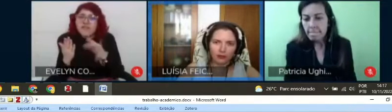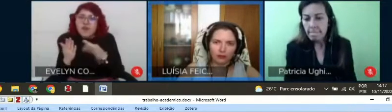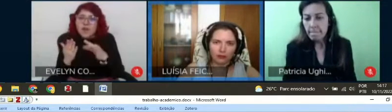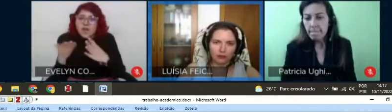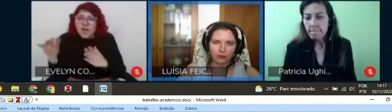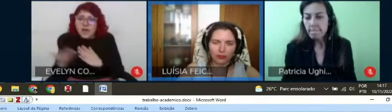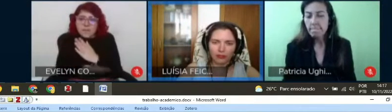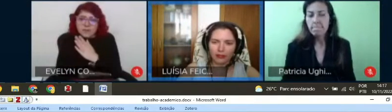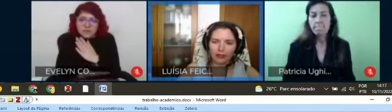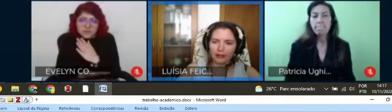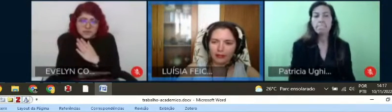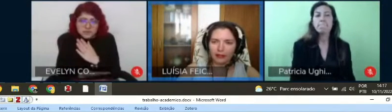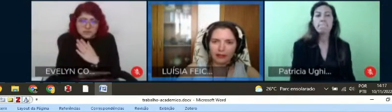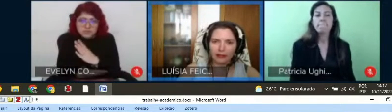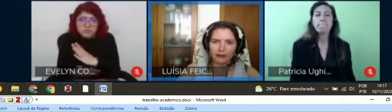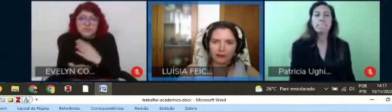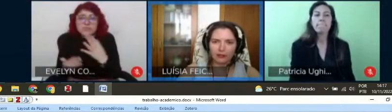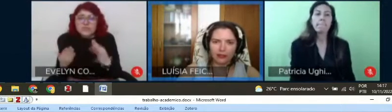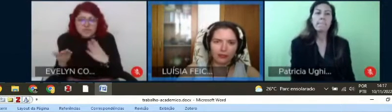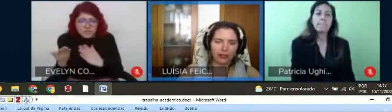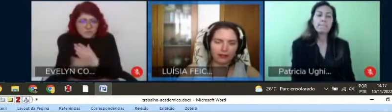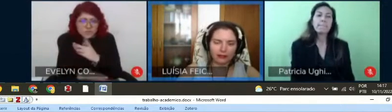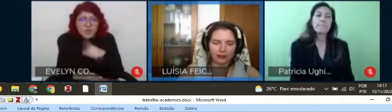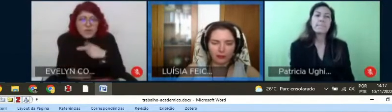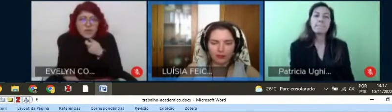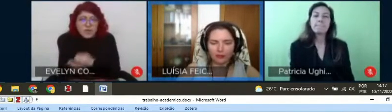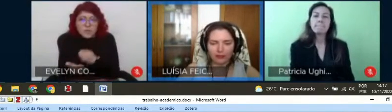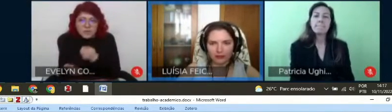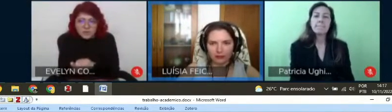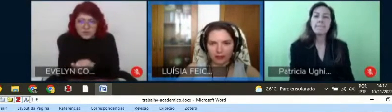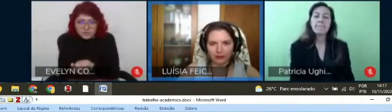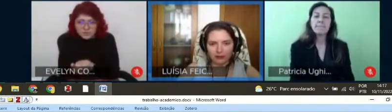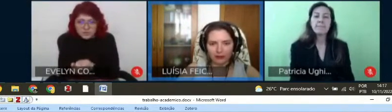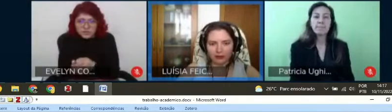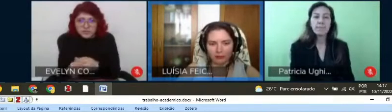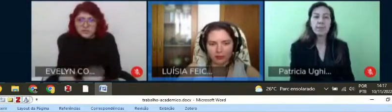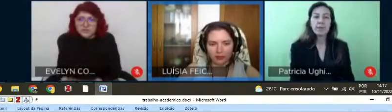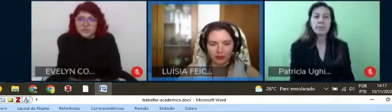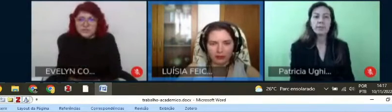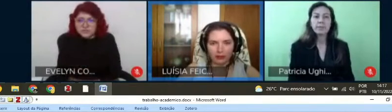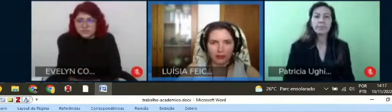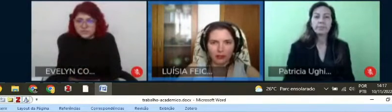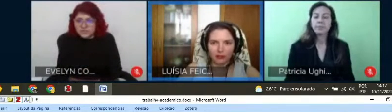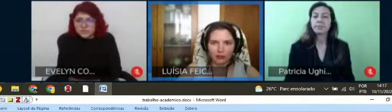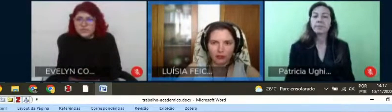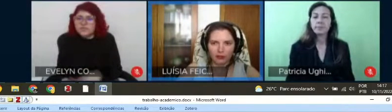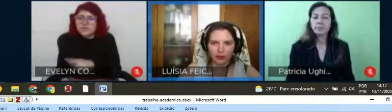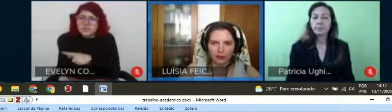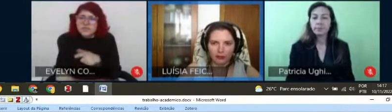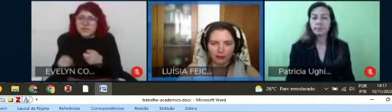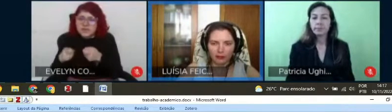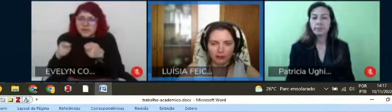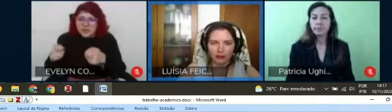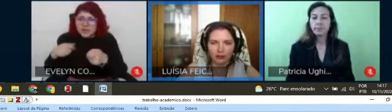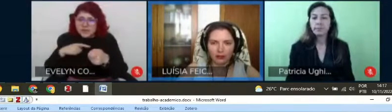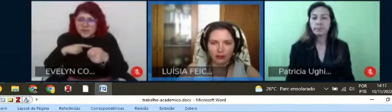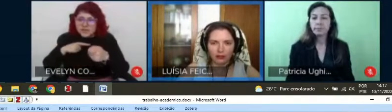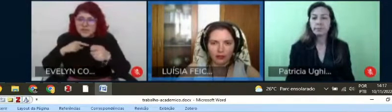caso, né, quando forem entregar, vocês têm que tirar essa observação, que ela só está aqui porque a gente